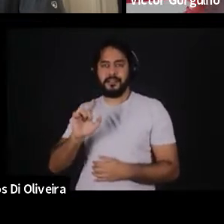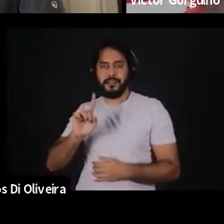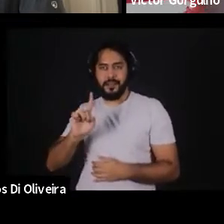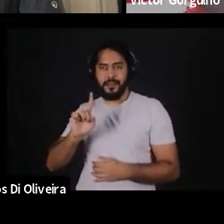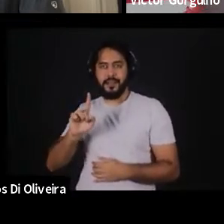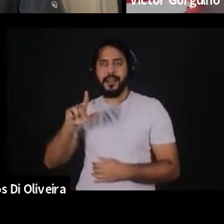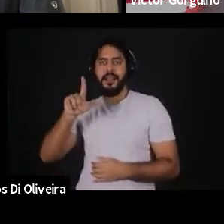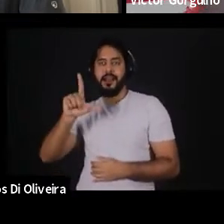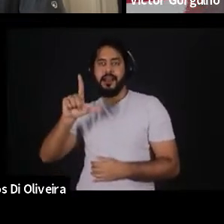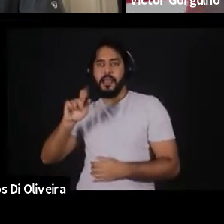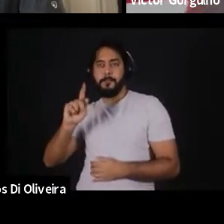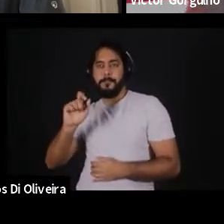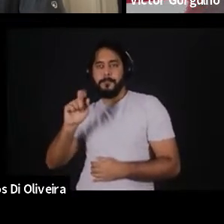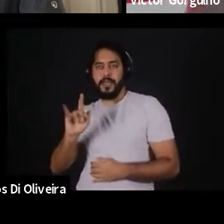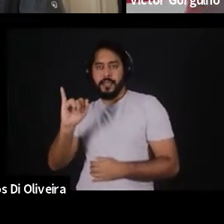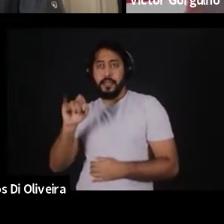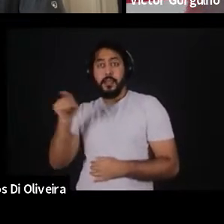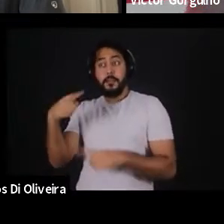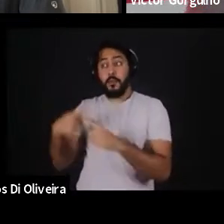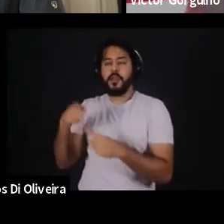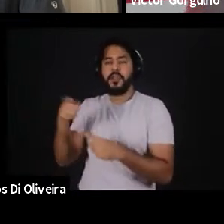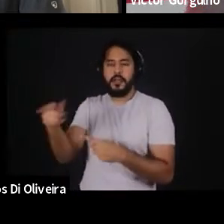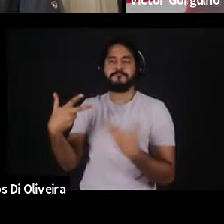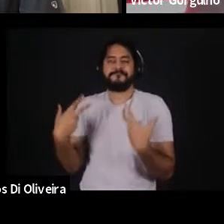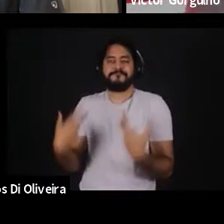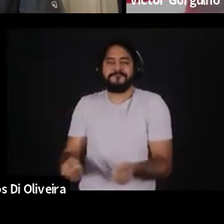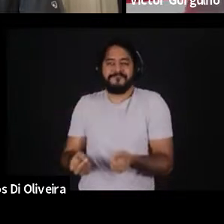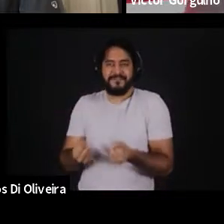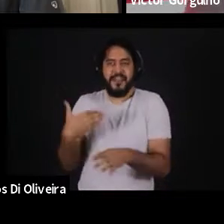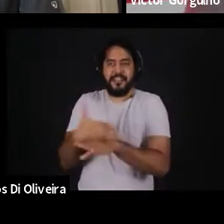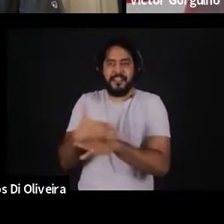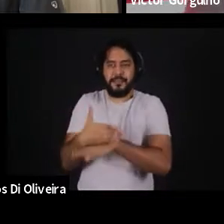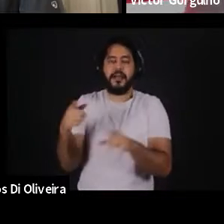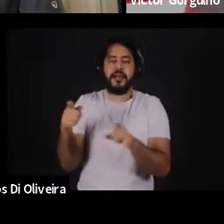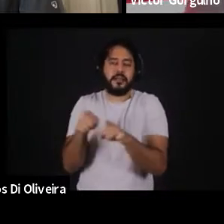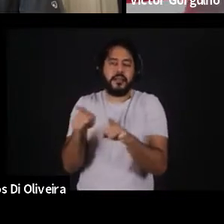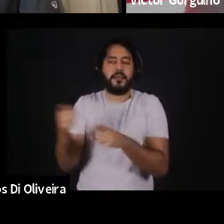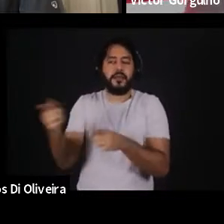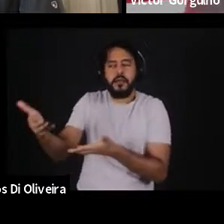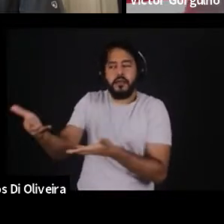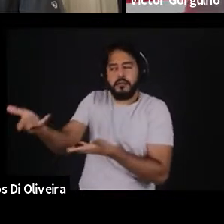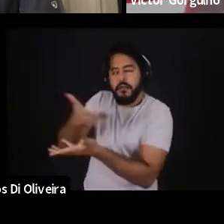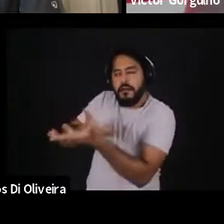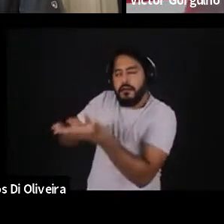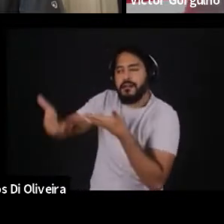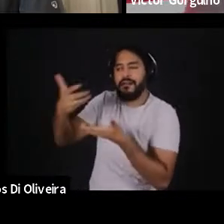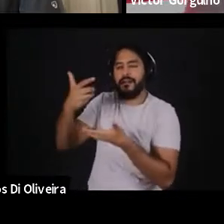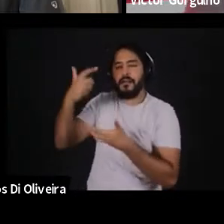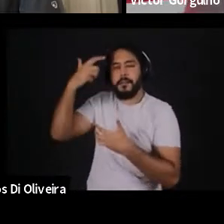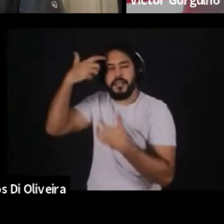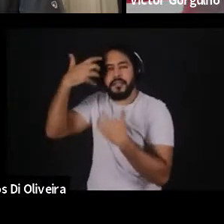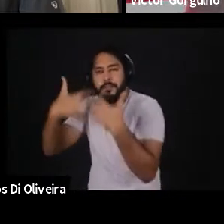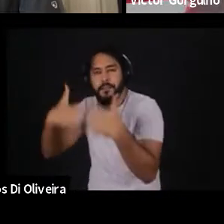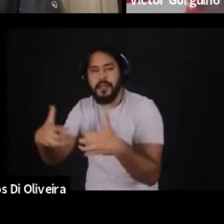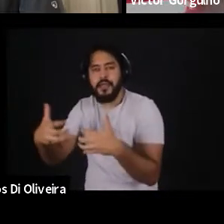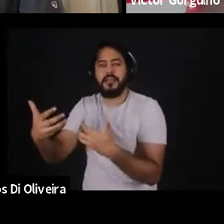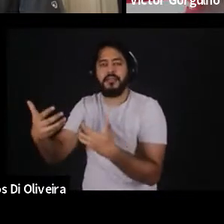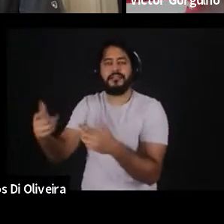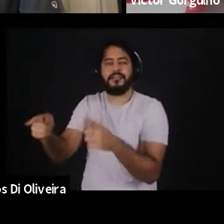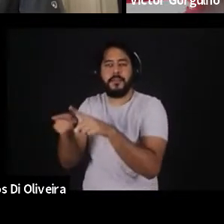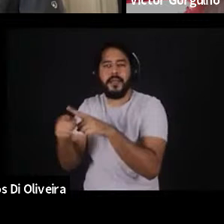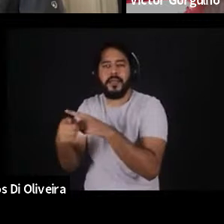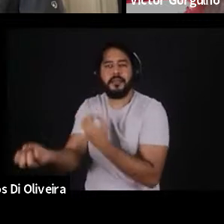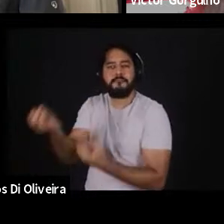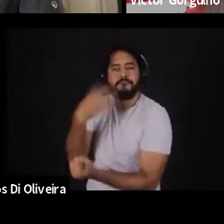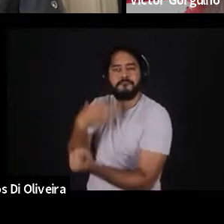topado participar e por também, de alguma maneira, estar habitando as coisas que a gente pensa e fornecendo alternativas para que o nosso